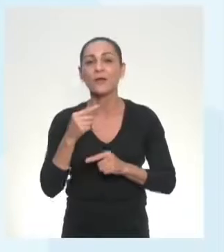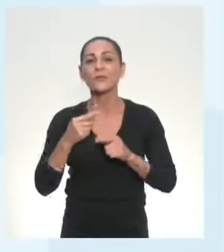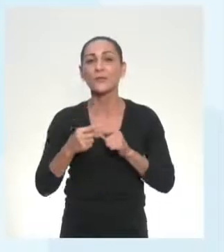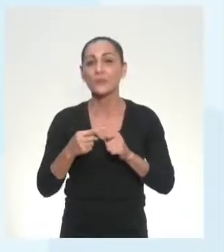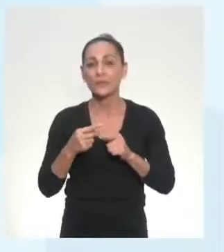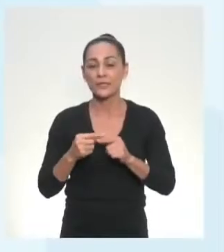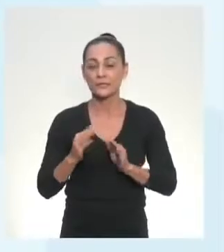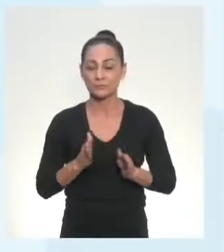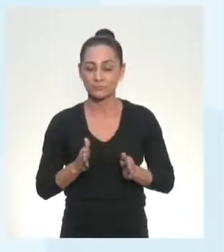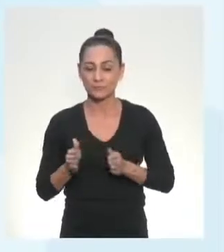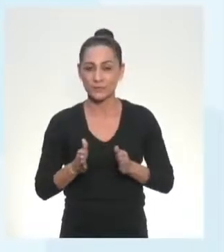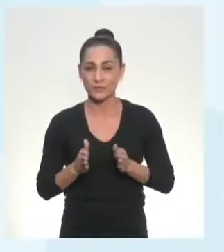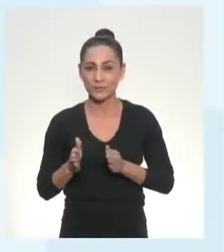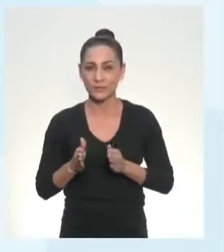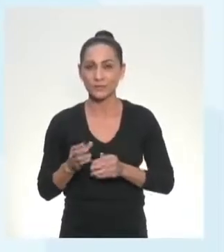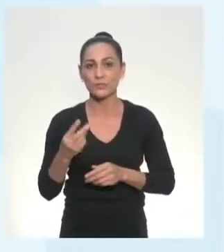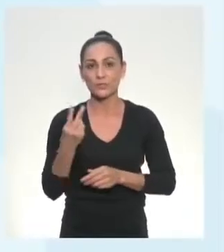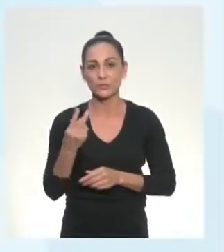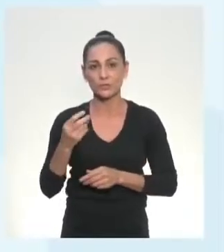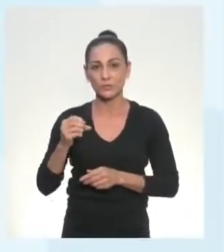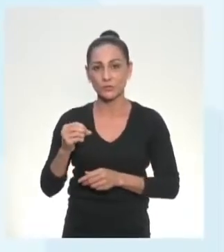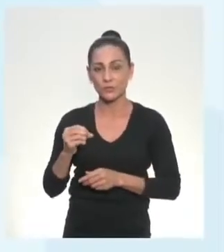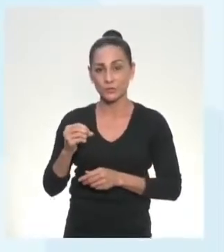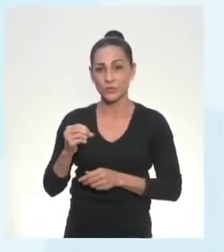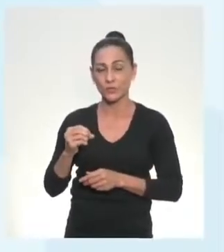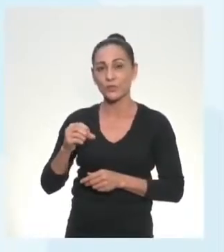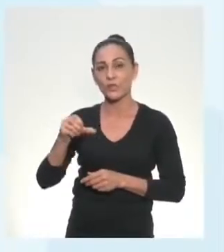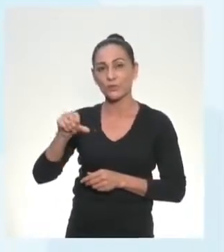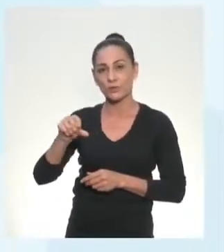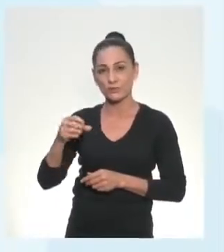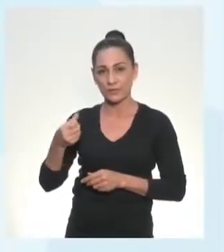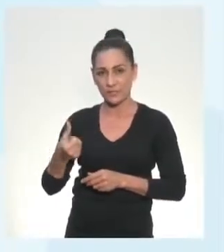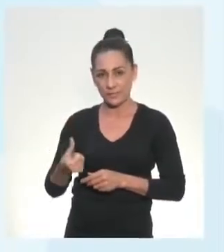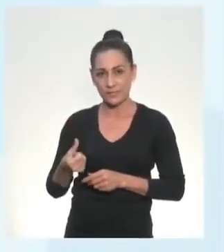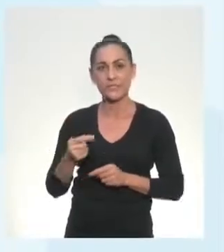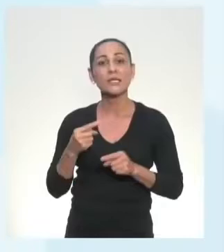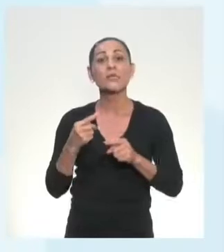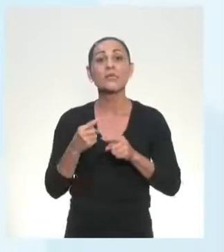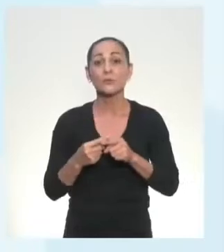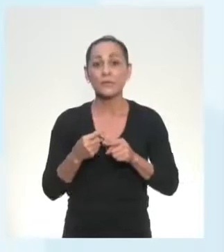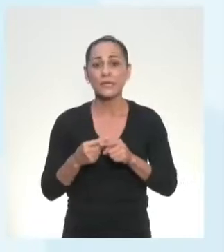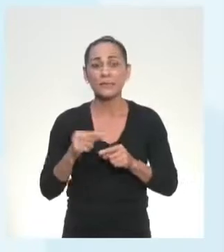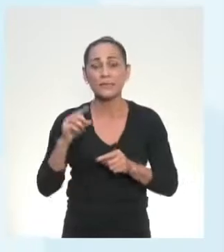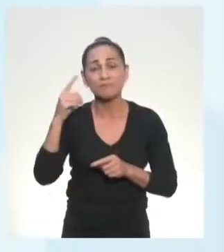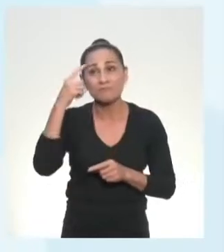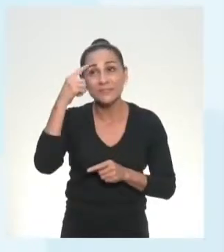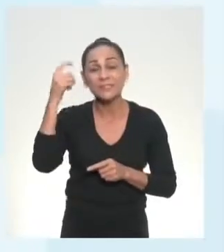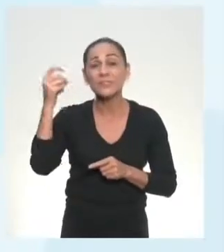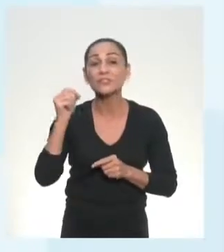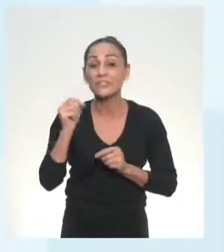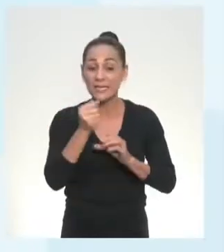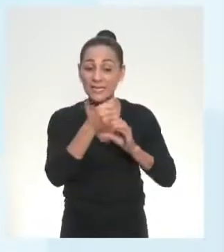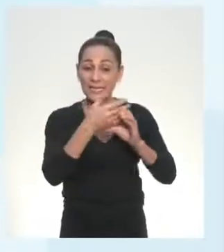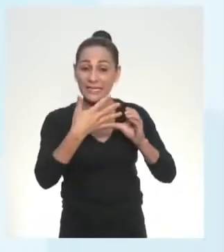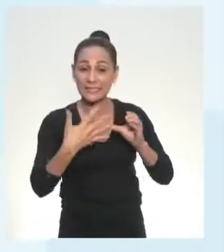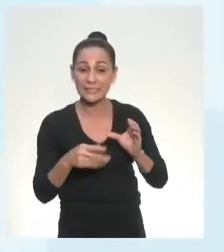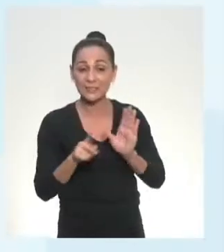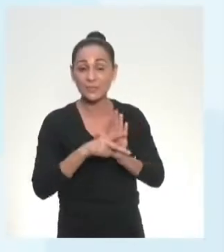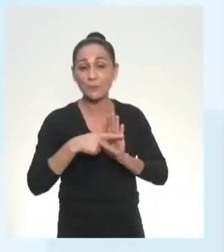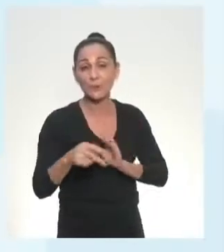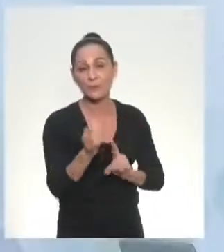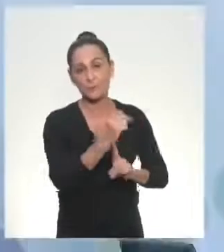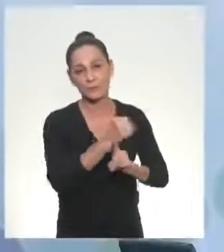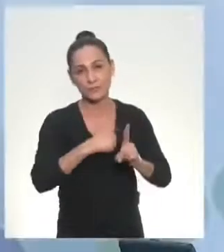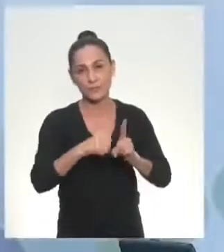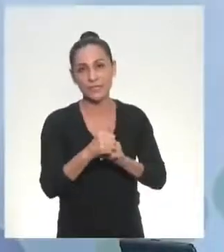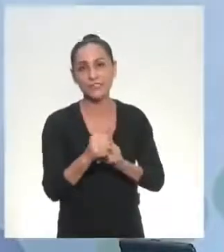aí que aparece aí em 2096. Tá certo? Então, por questões, lógico, de características das sociedades. Né?